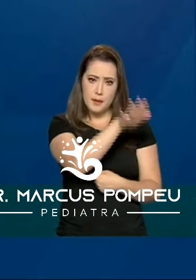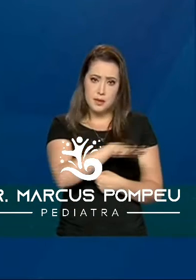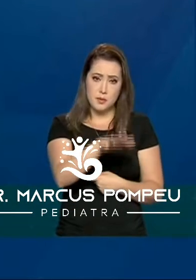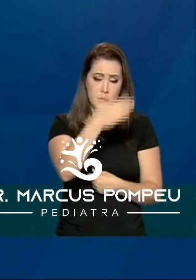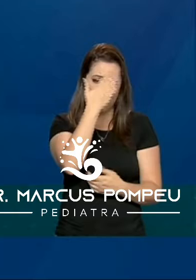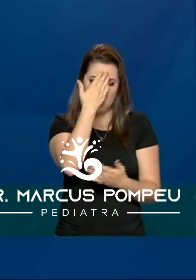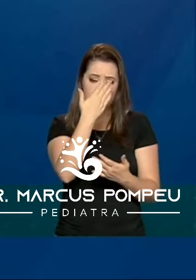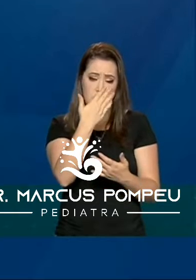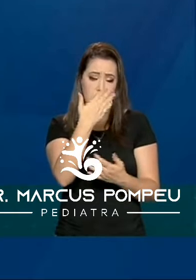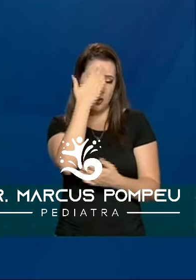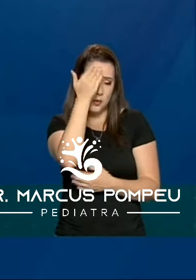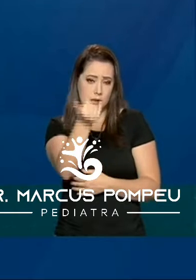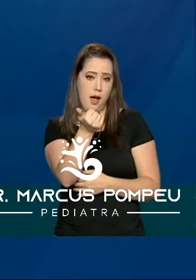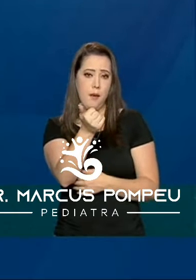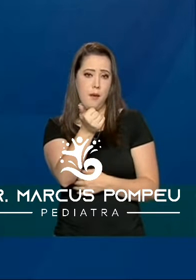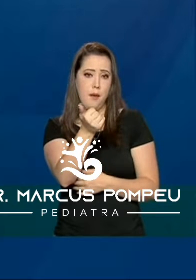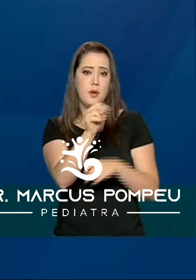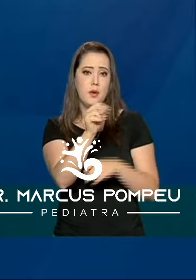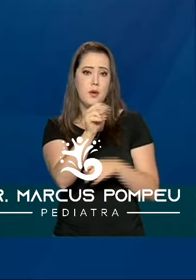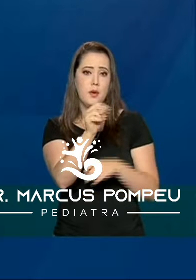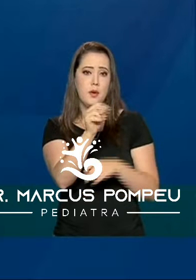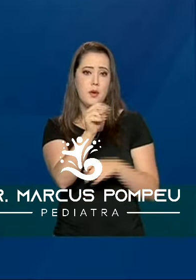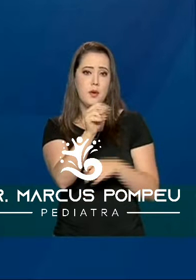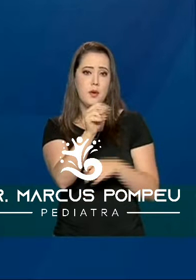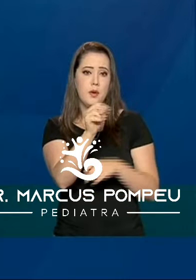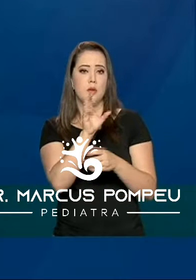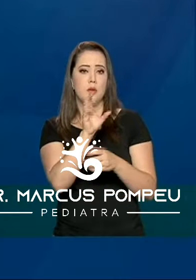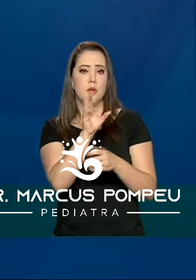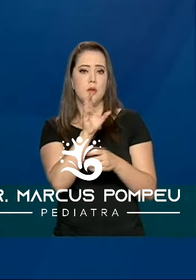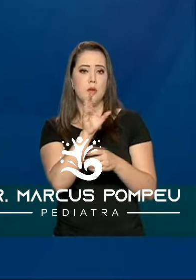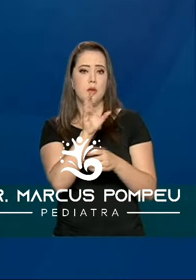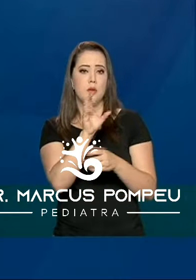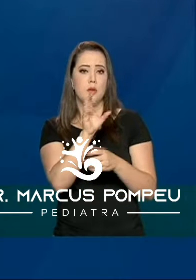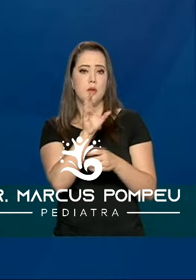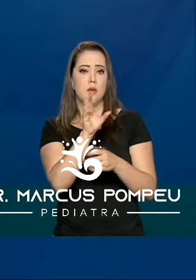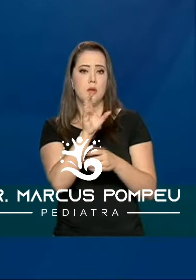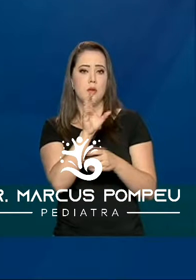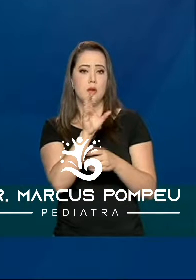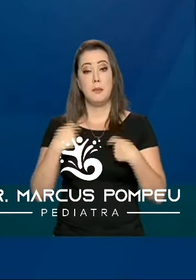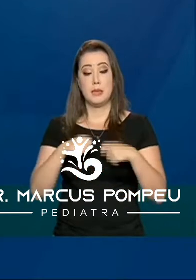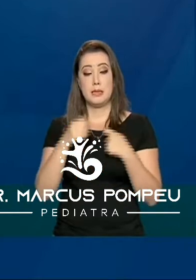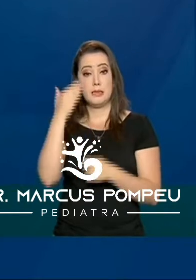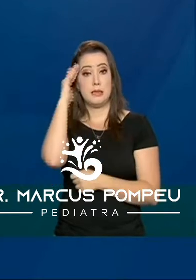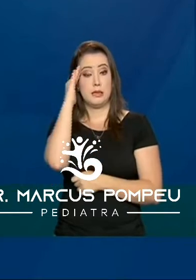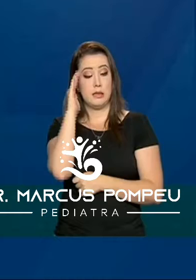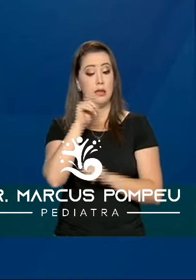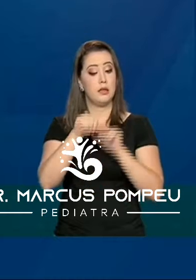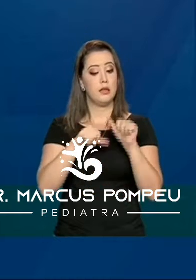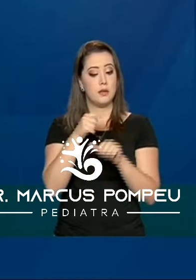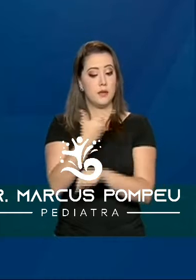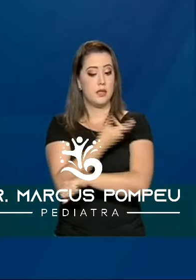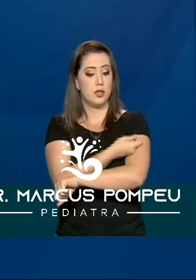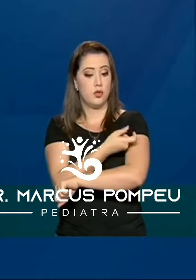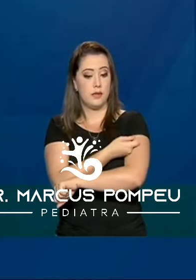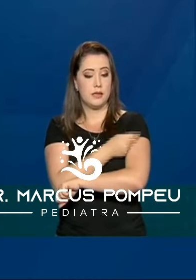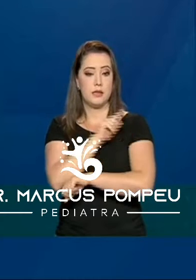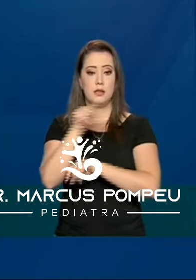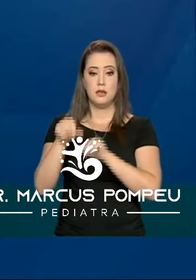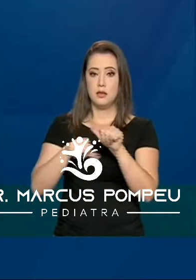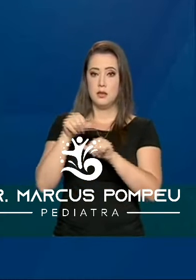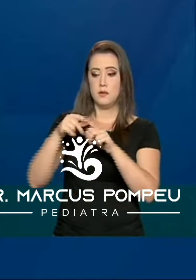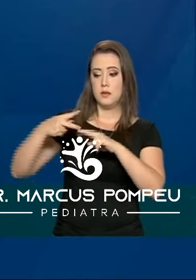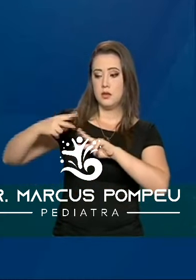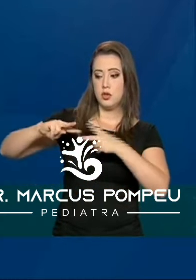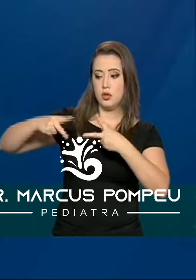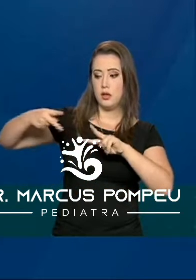one. Mas é uma transferência genética, e as pessoas precisam entender a diferença entre vacina e transferência genética. Transferência genética,